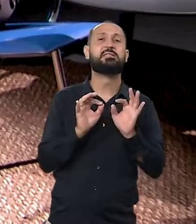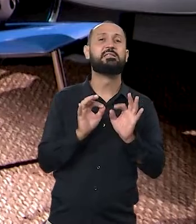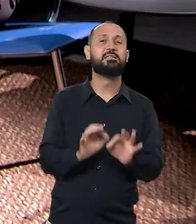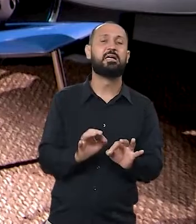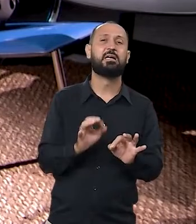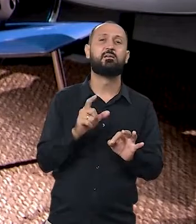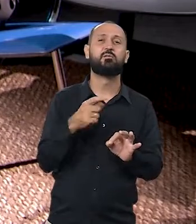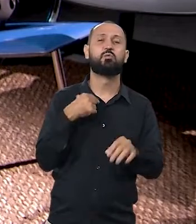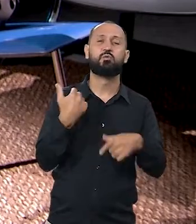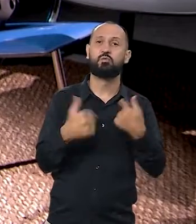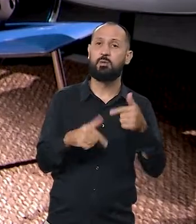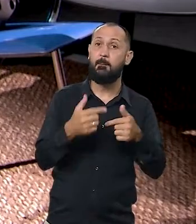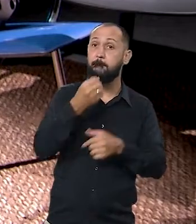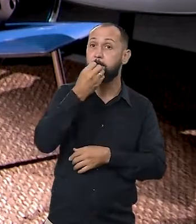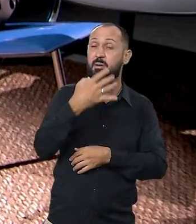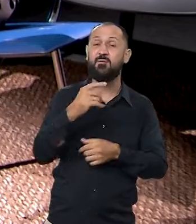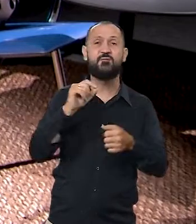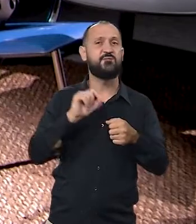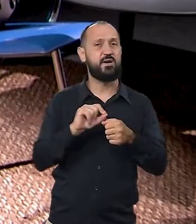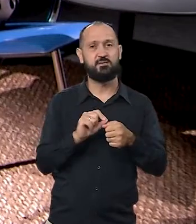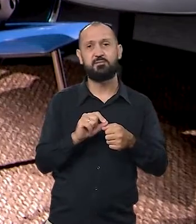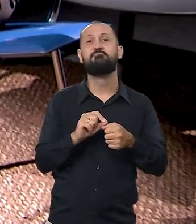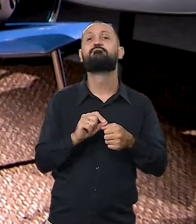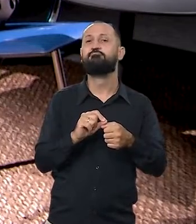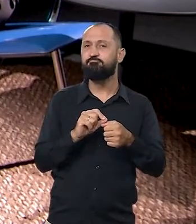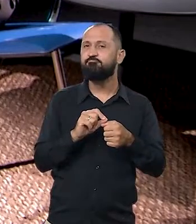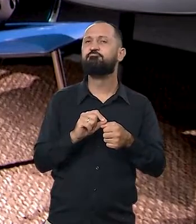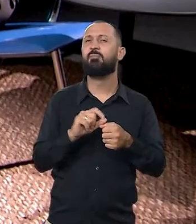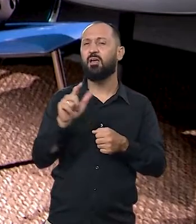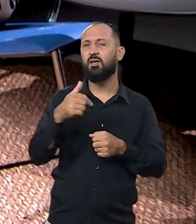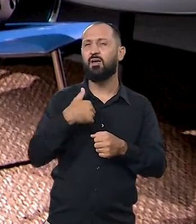exatamente desse trabalho bem feito que você realiza. Então, é uma